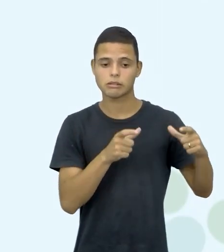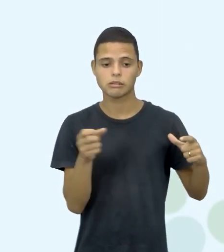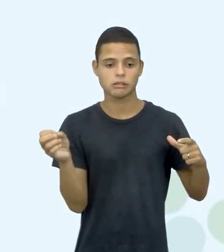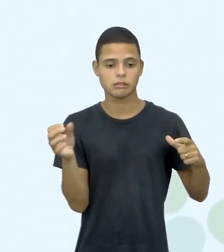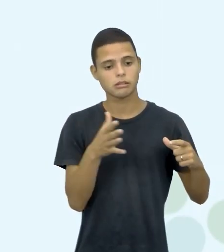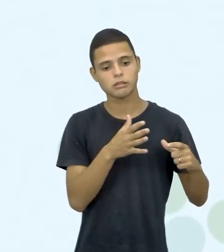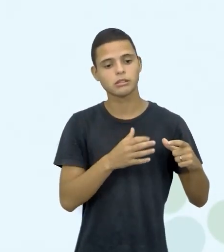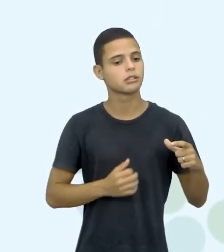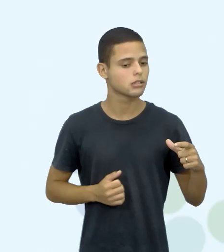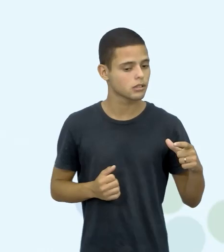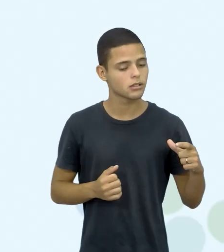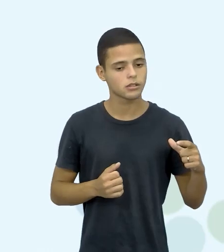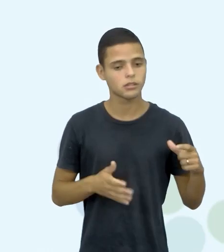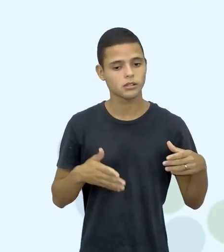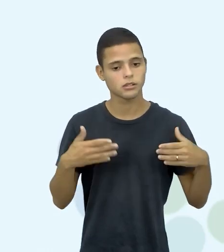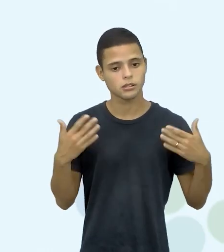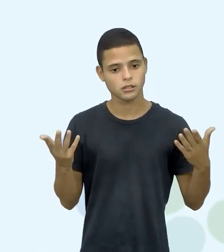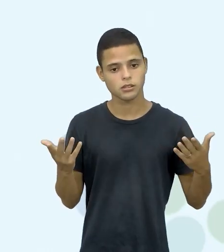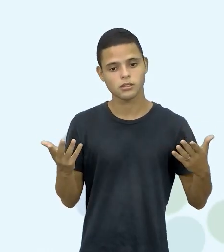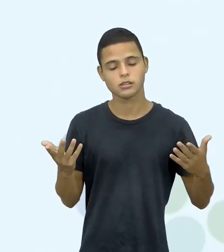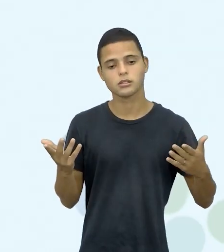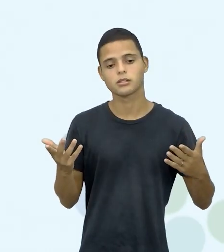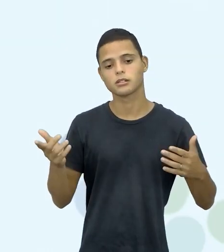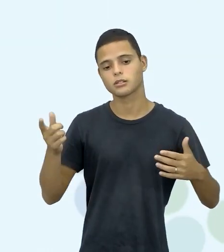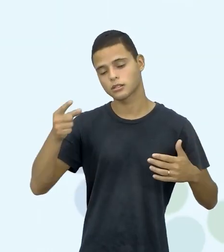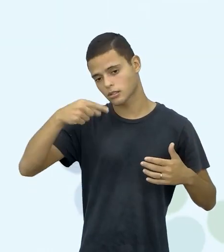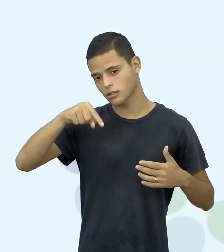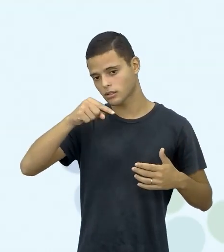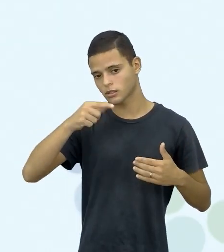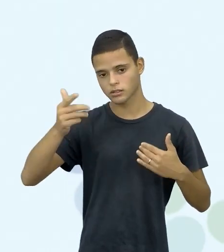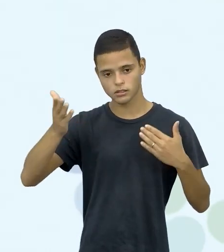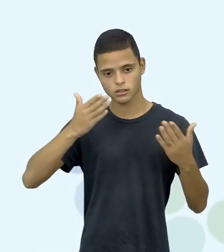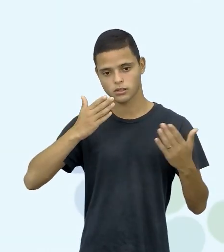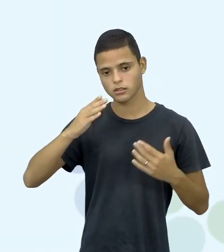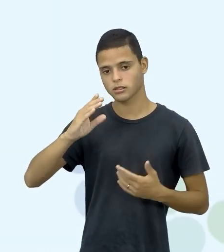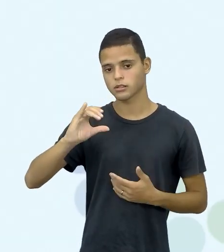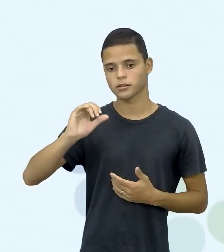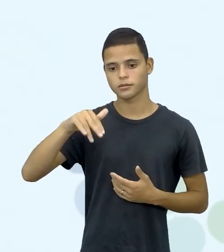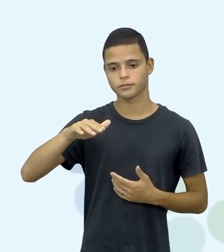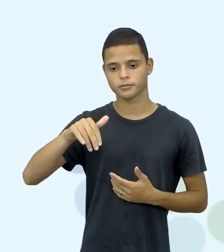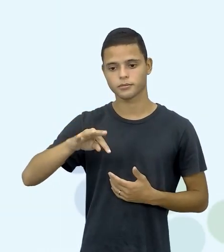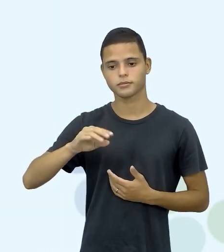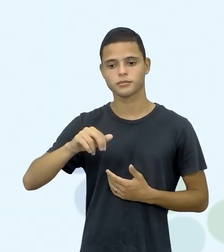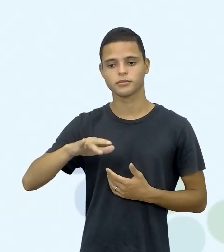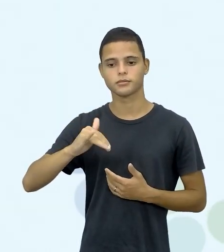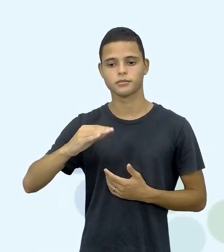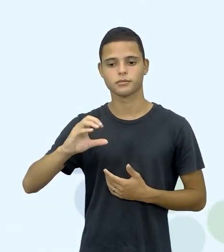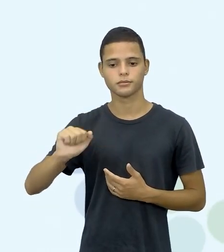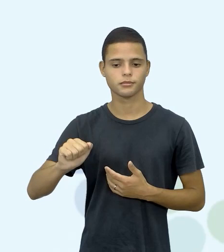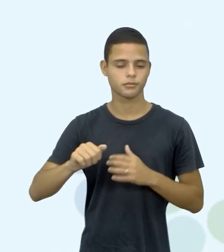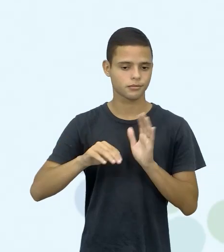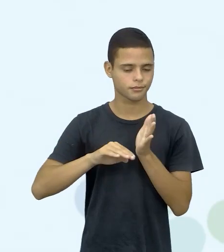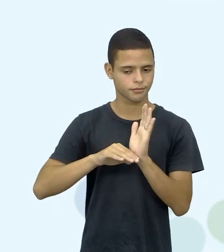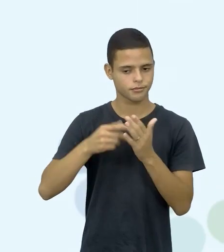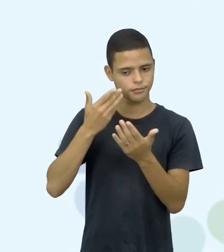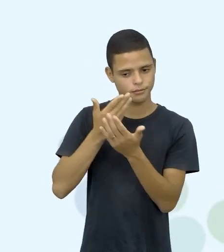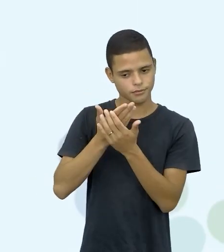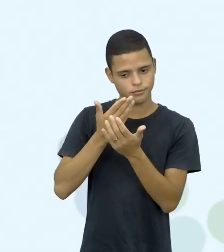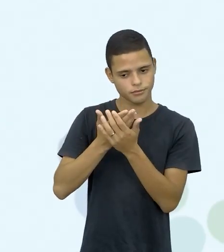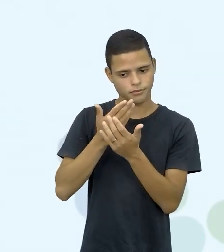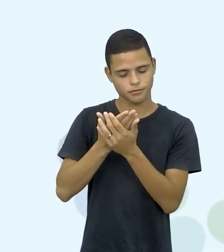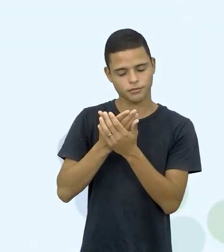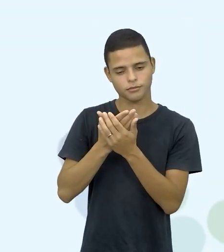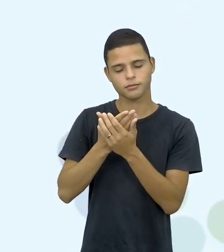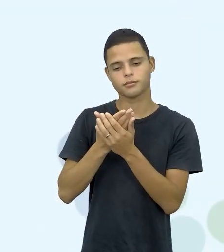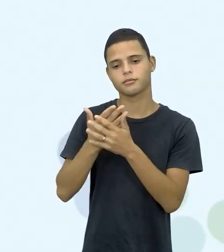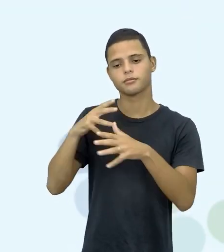tô nele aqui. Então, ó, a gente está falando de cinemática no campo aí das ciências naturais. A cinemática é o estudo do